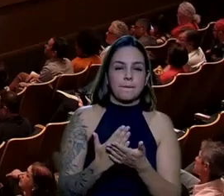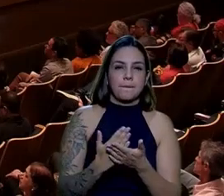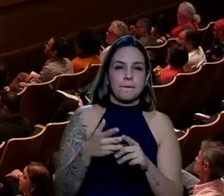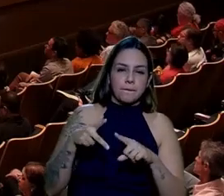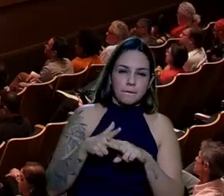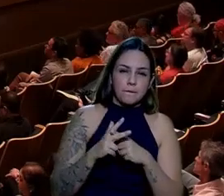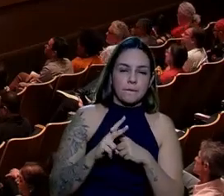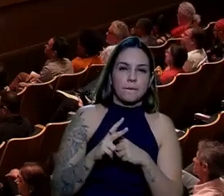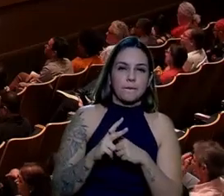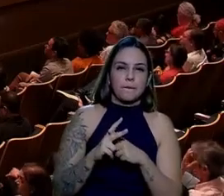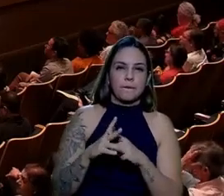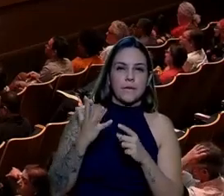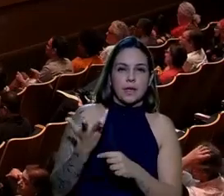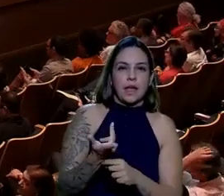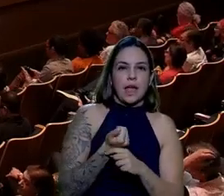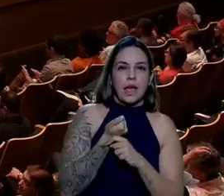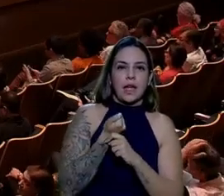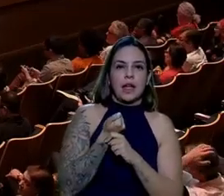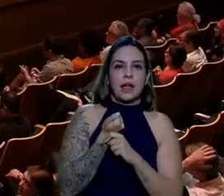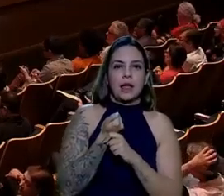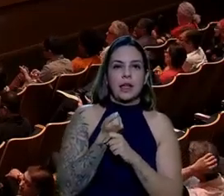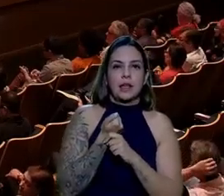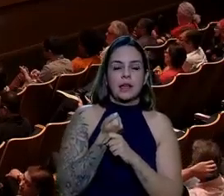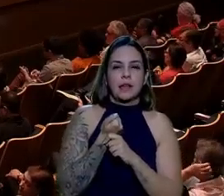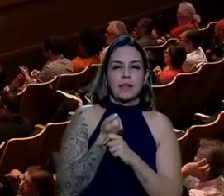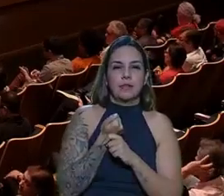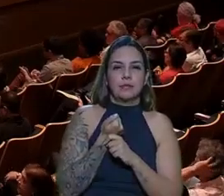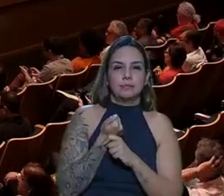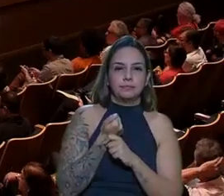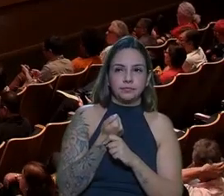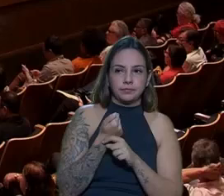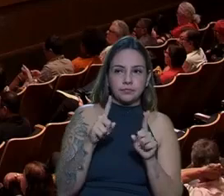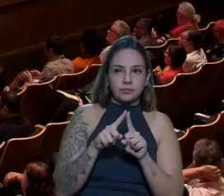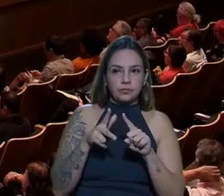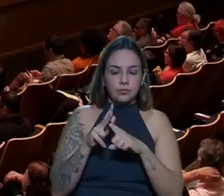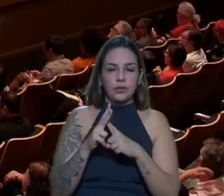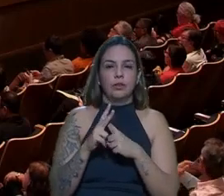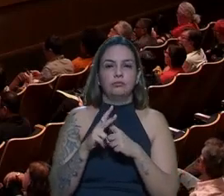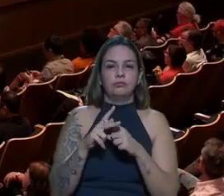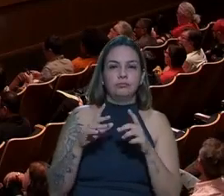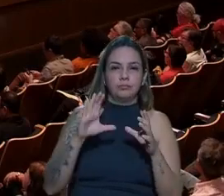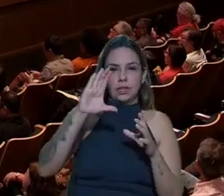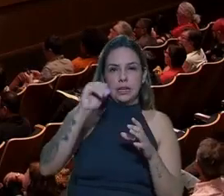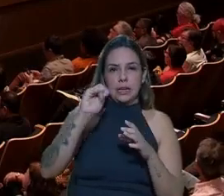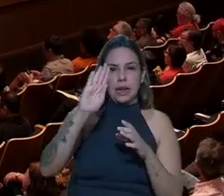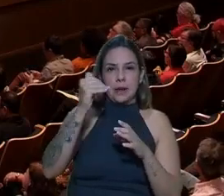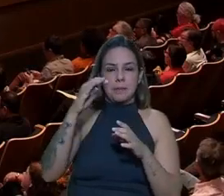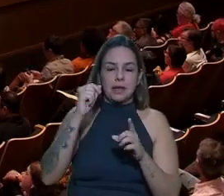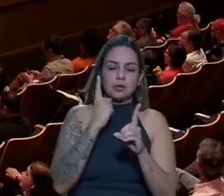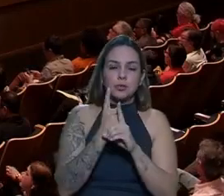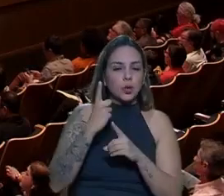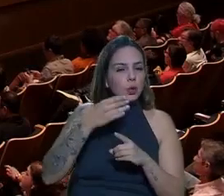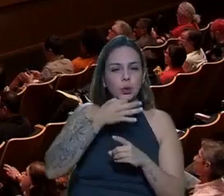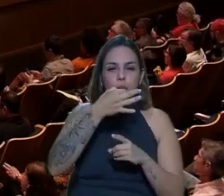e oficinas de arte, como Marca a Página Menina Preta, Oficina de Cabaças Descobrindo Sons e